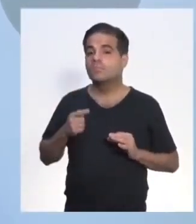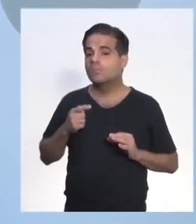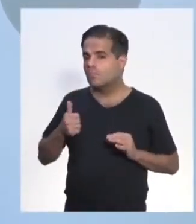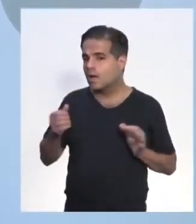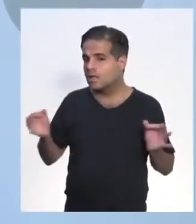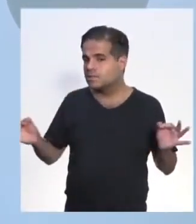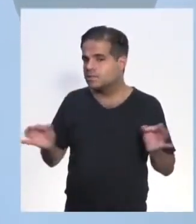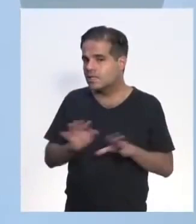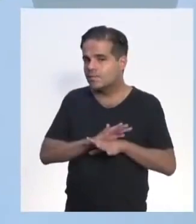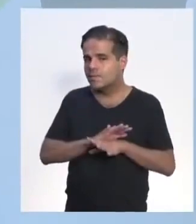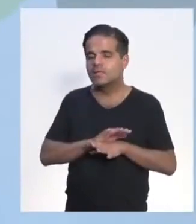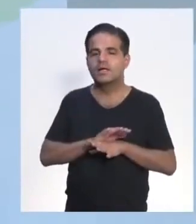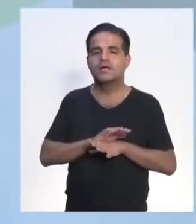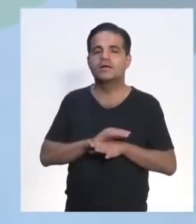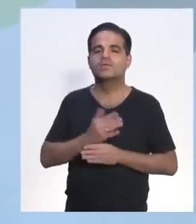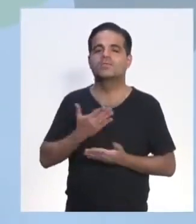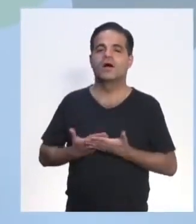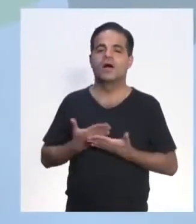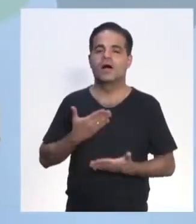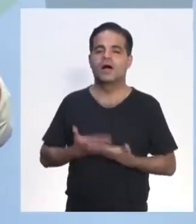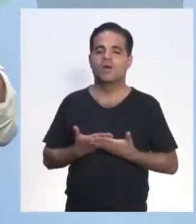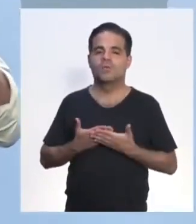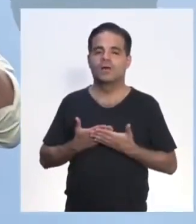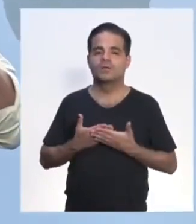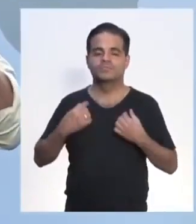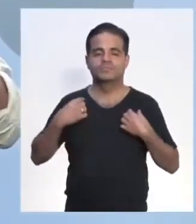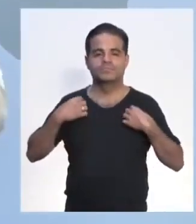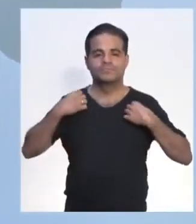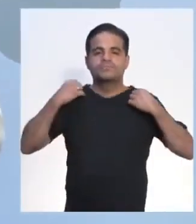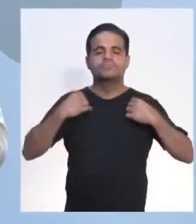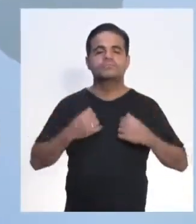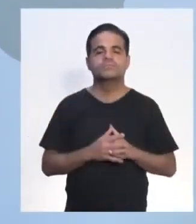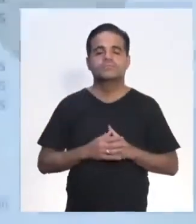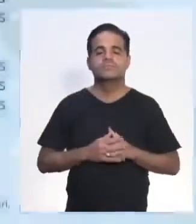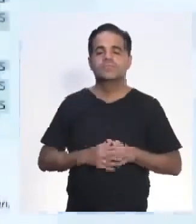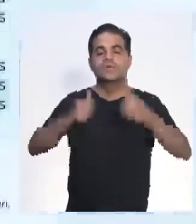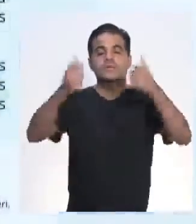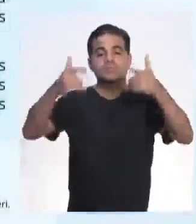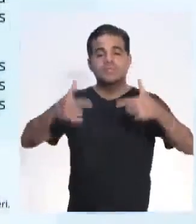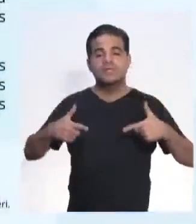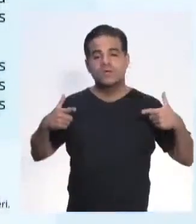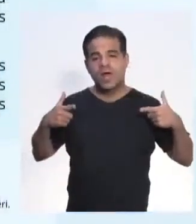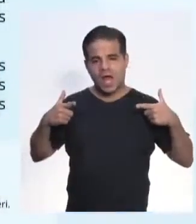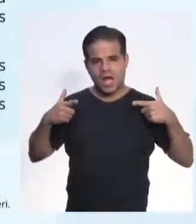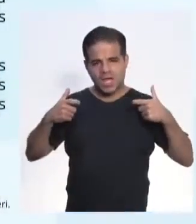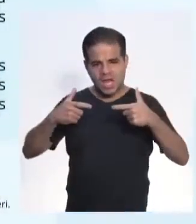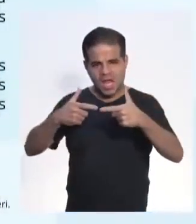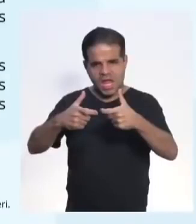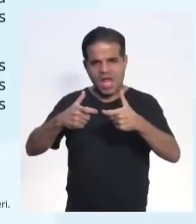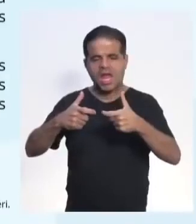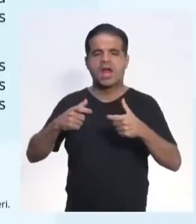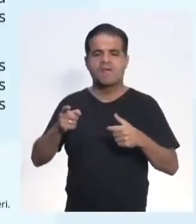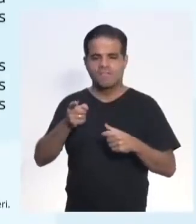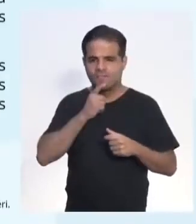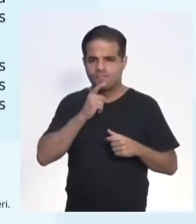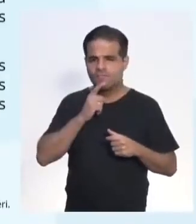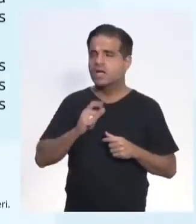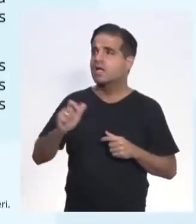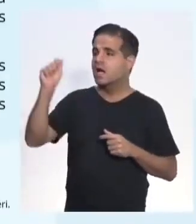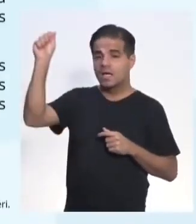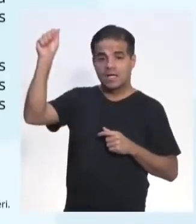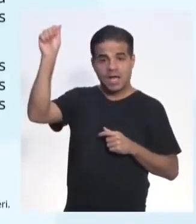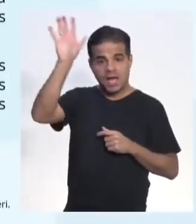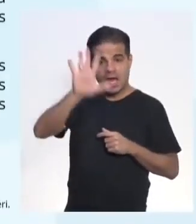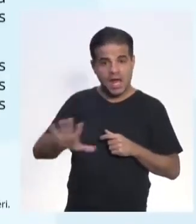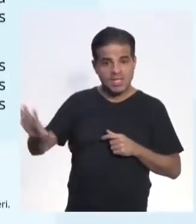está terminando a aula. Sobre a Guerra Fria na Ásia, nós podemos